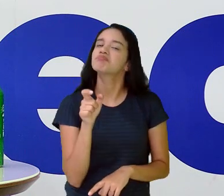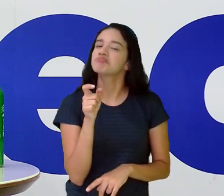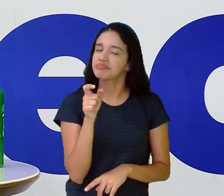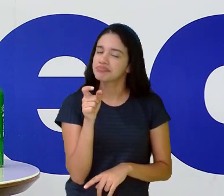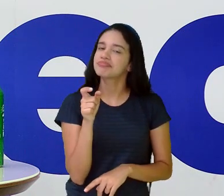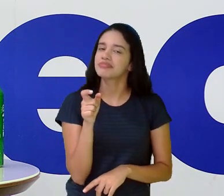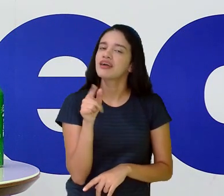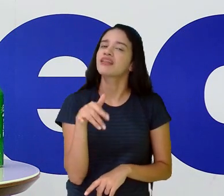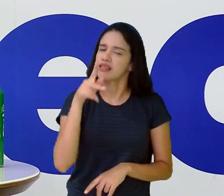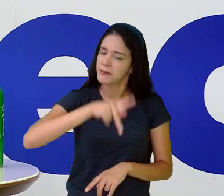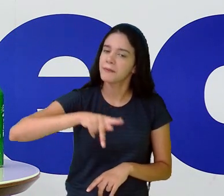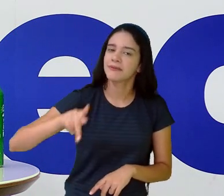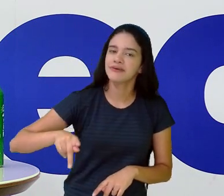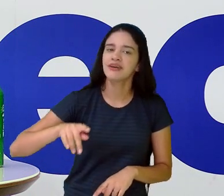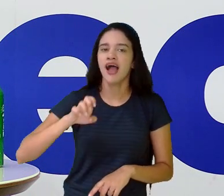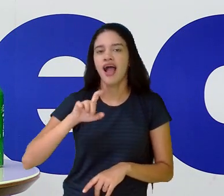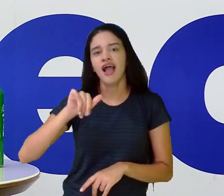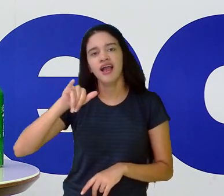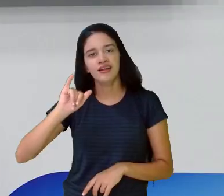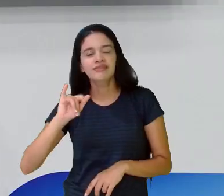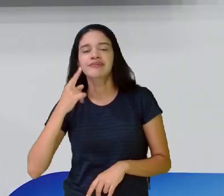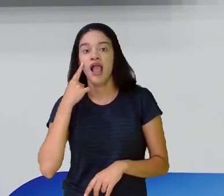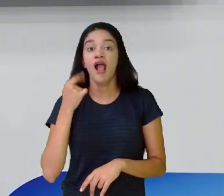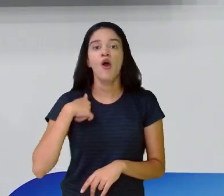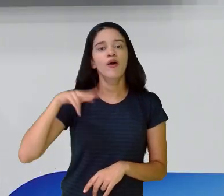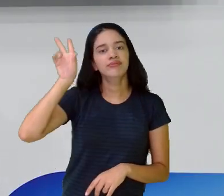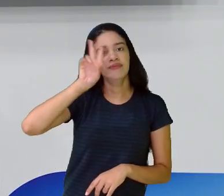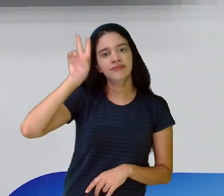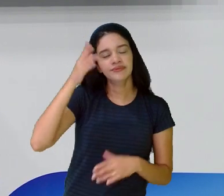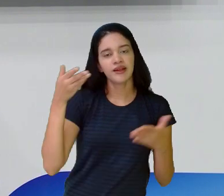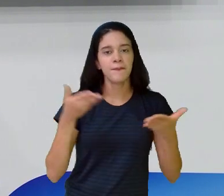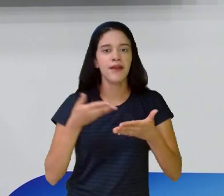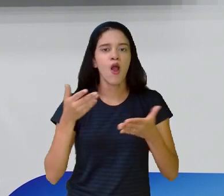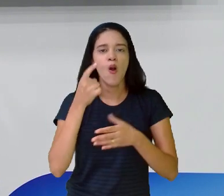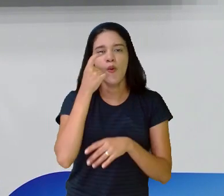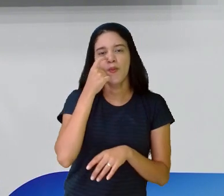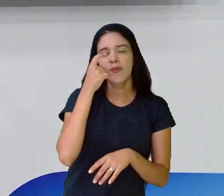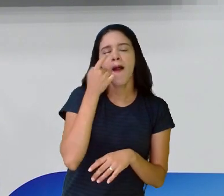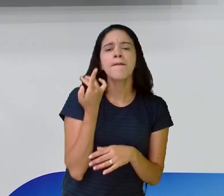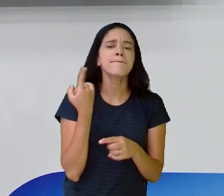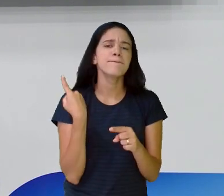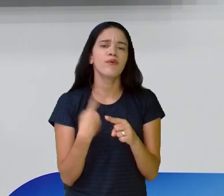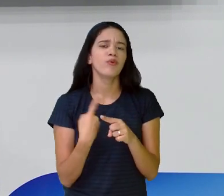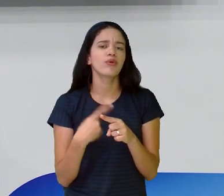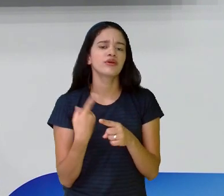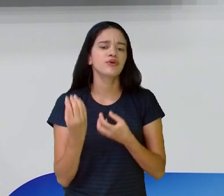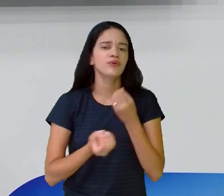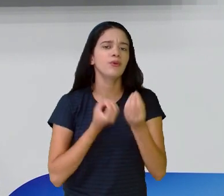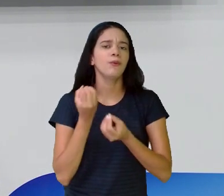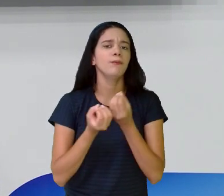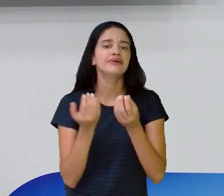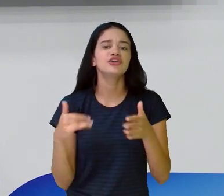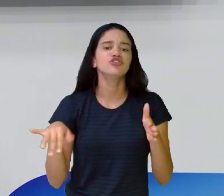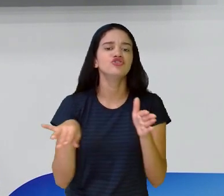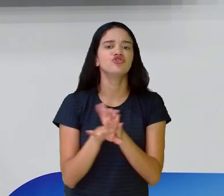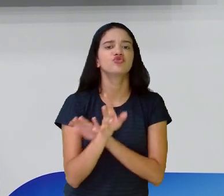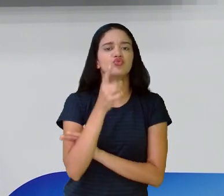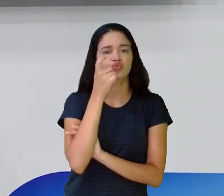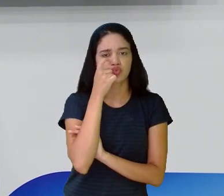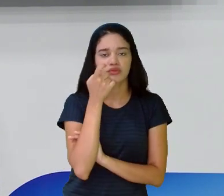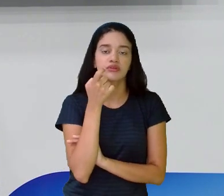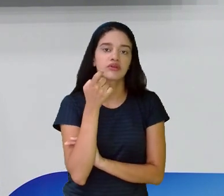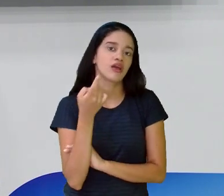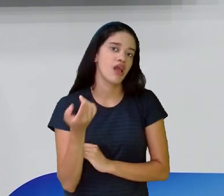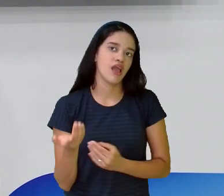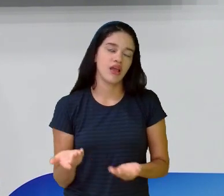viu Caio? Né? Né, Eli? Isso. Eu me lembrei agora falando de bruxa. Porque como foi que ela chegou a ser bruxa? Às vezes